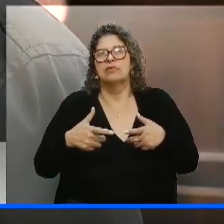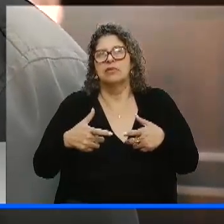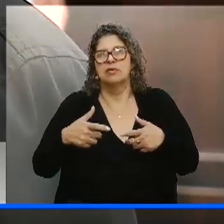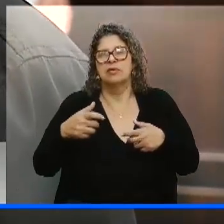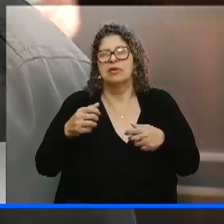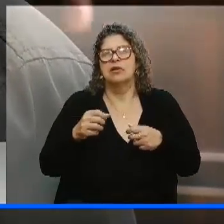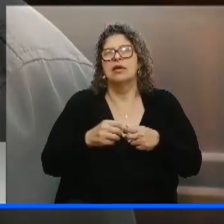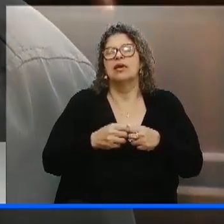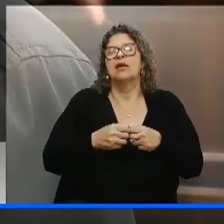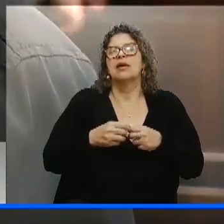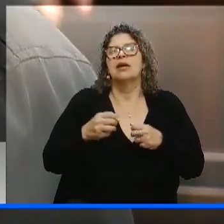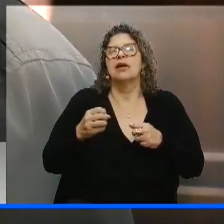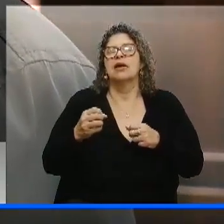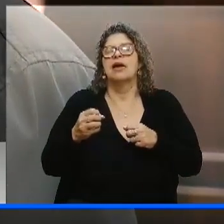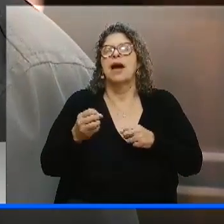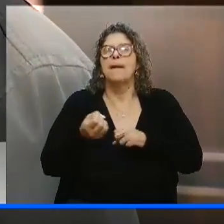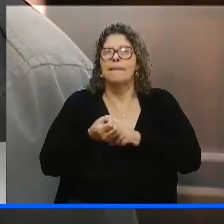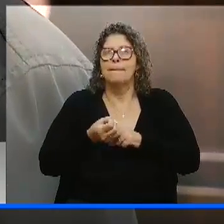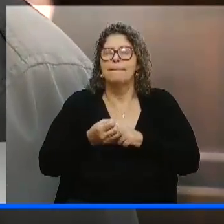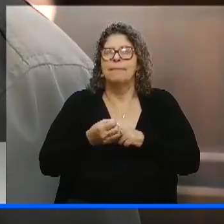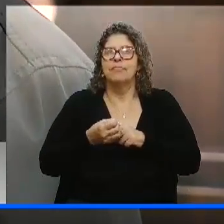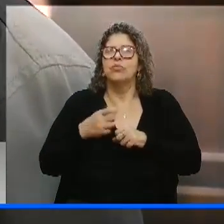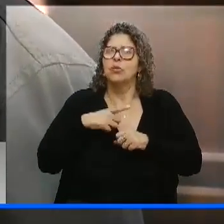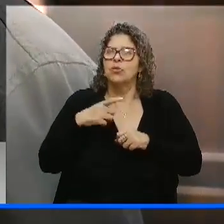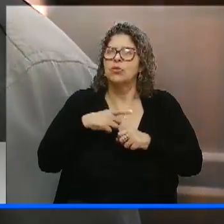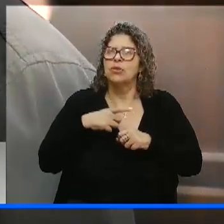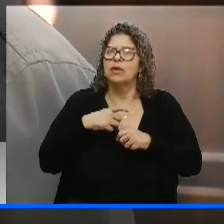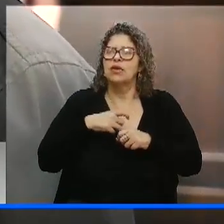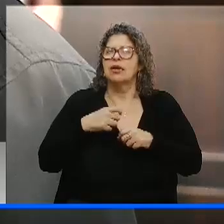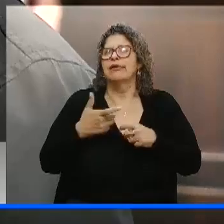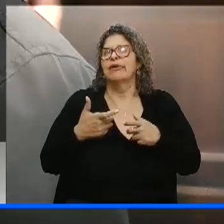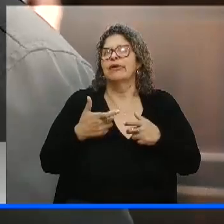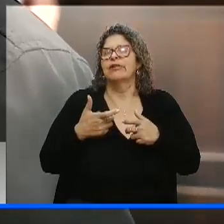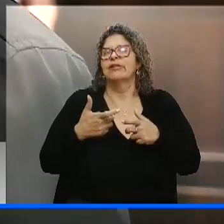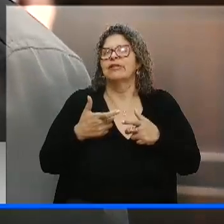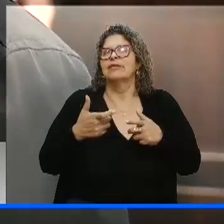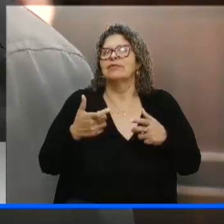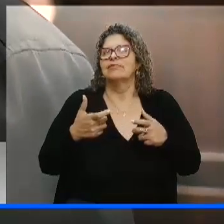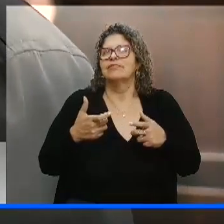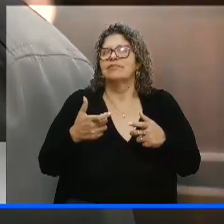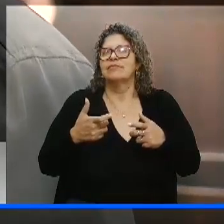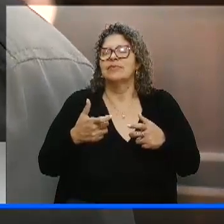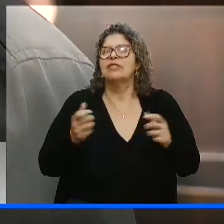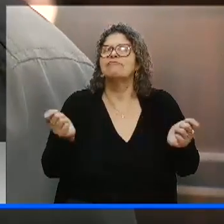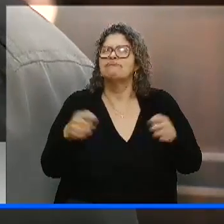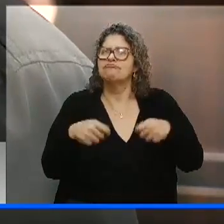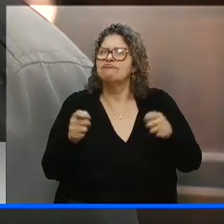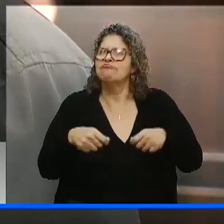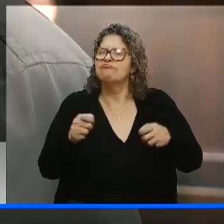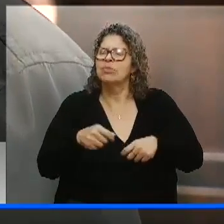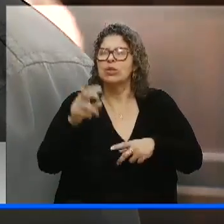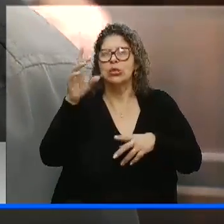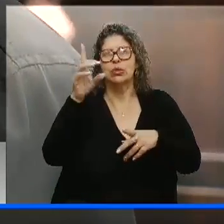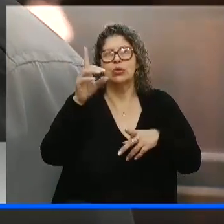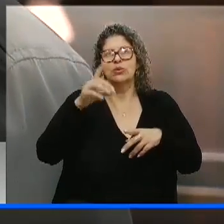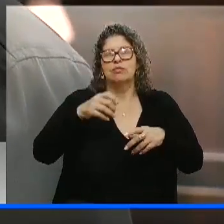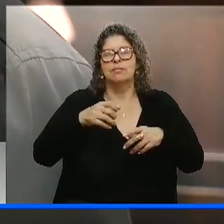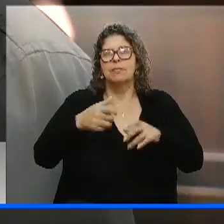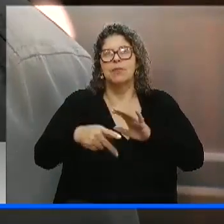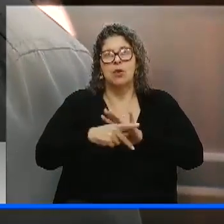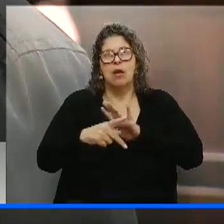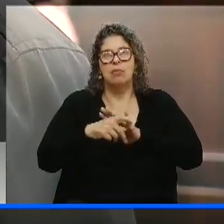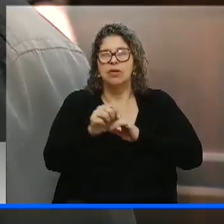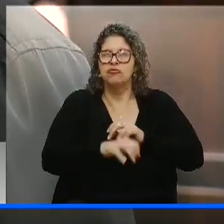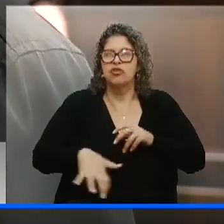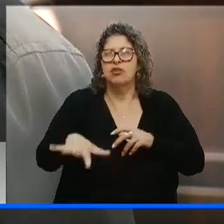vanguarda nesse sentido a ação suprapartidária ação efetiva e cotidiana de região e